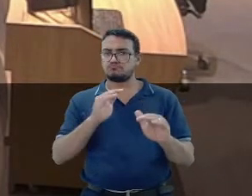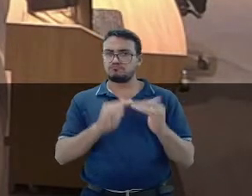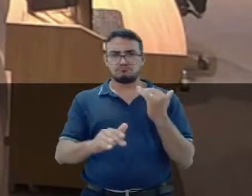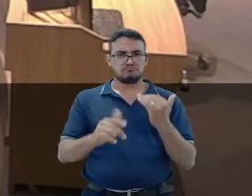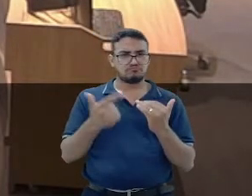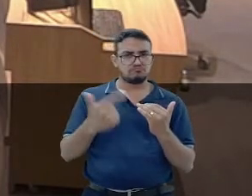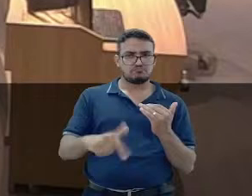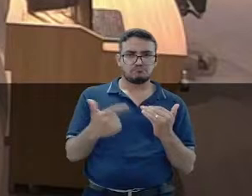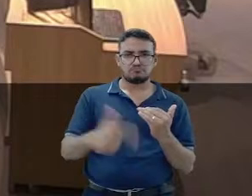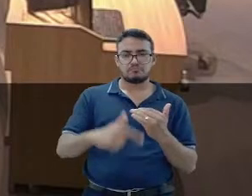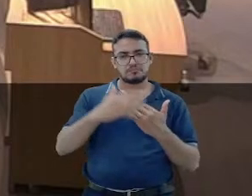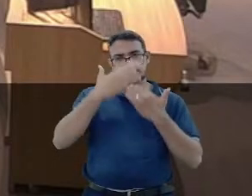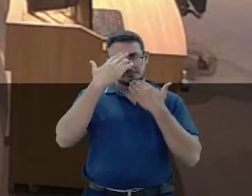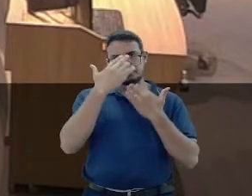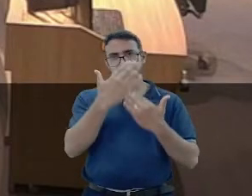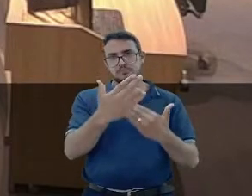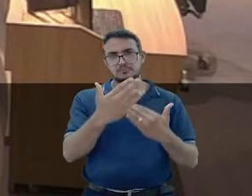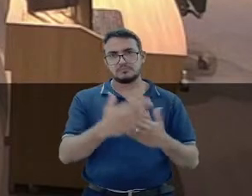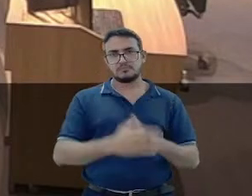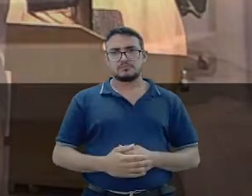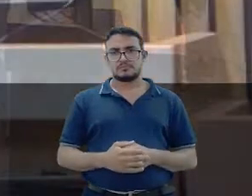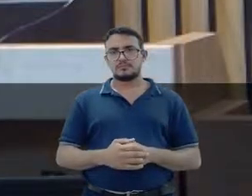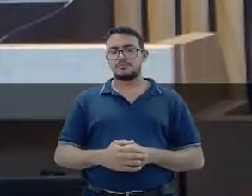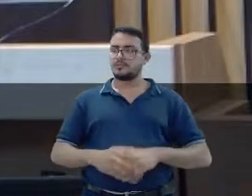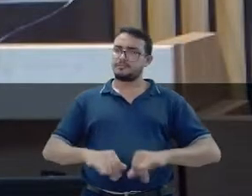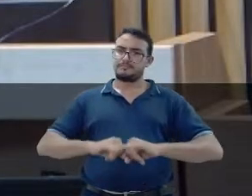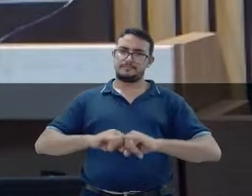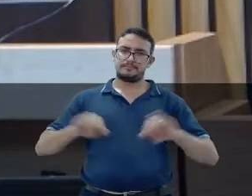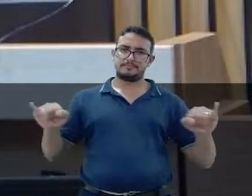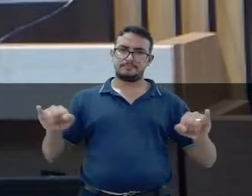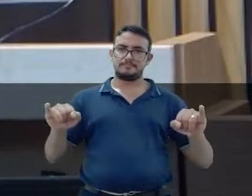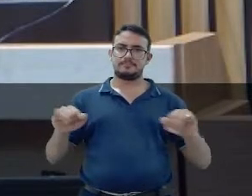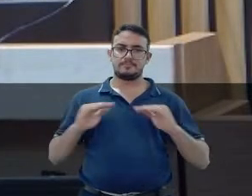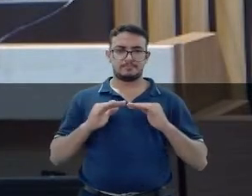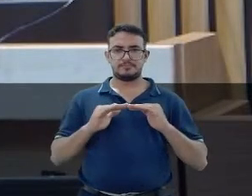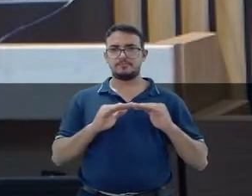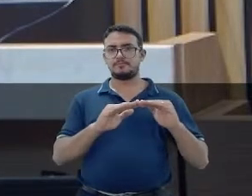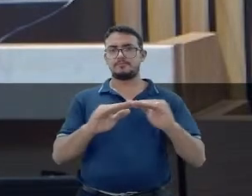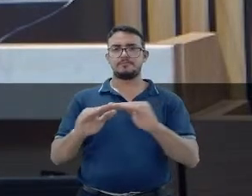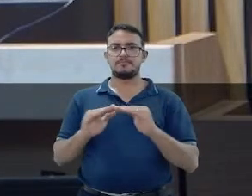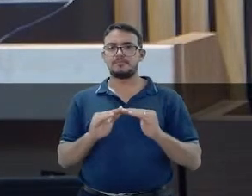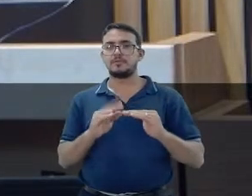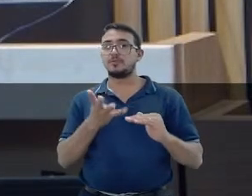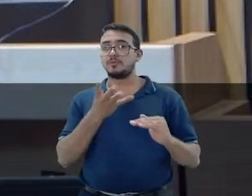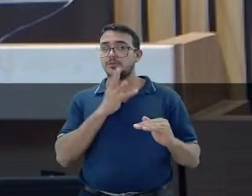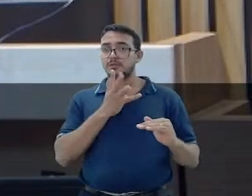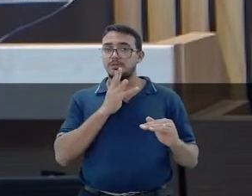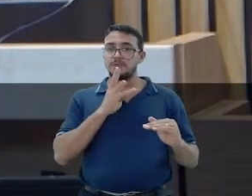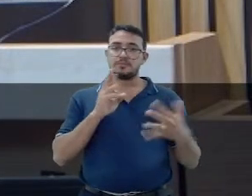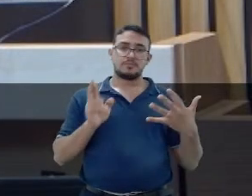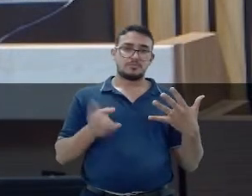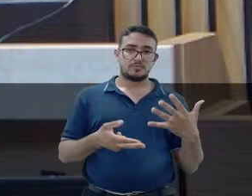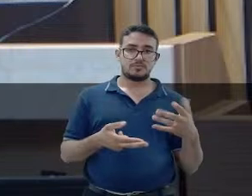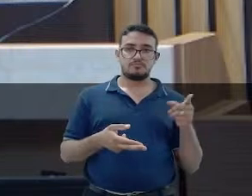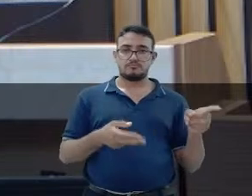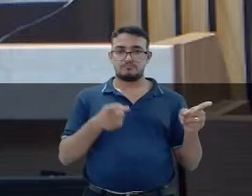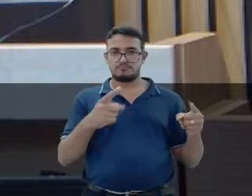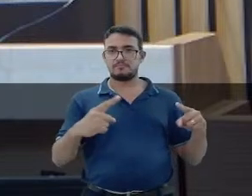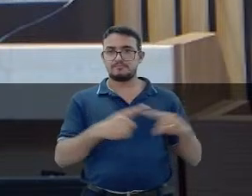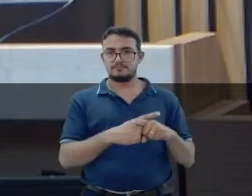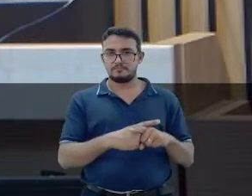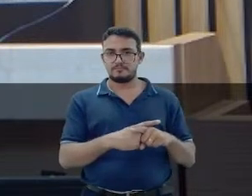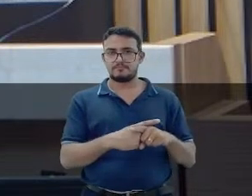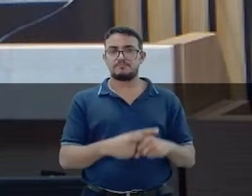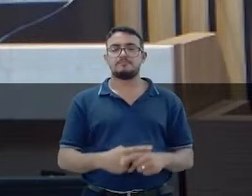Obrigado, desembargador Nicanor. Então, como proclamação, por unanimidade, conhecer dos recursos e das contrarrazões das